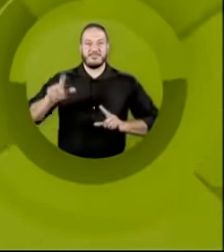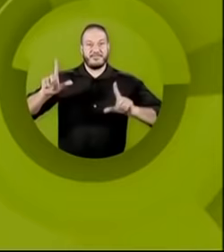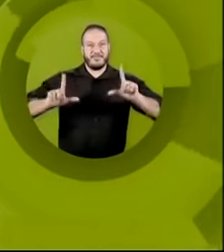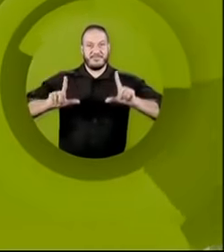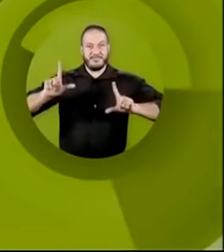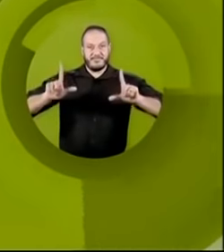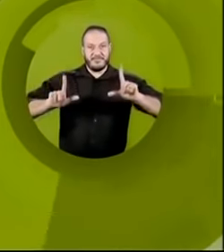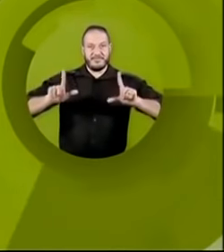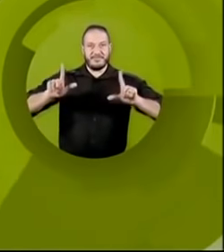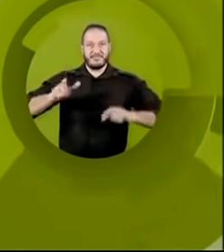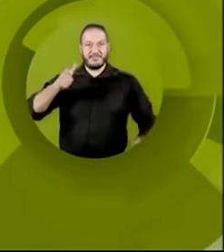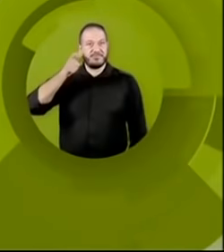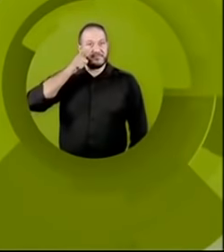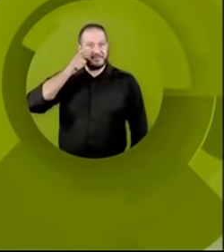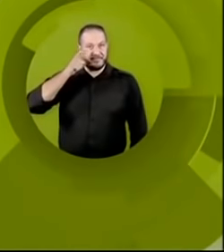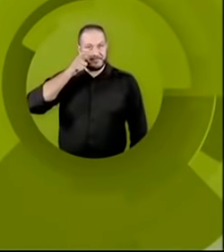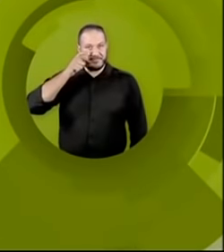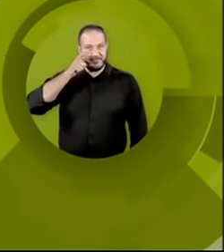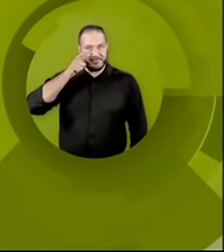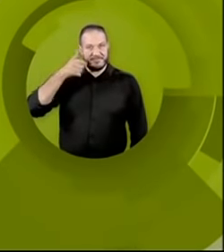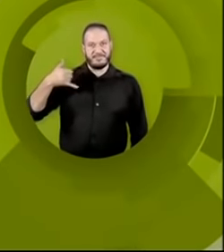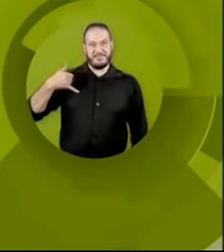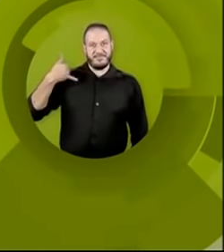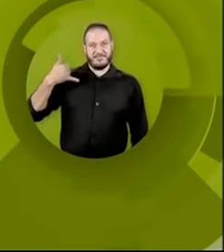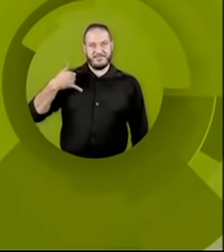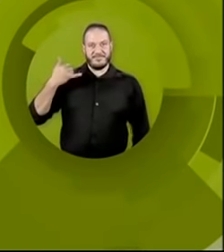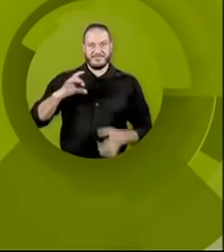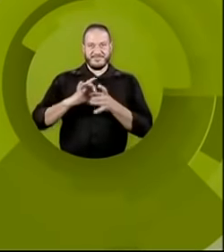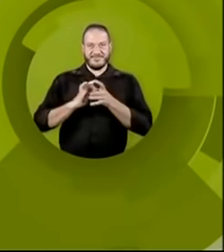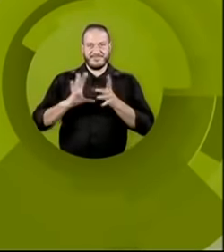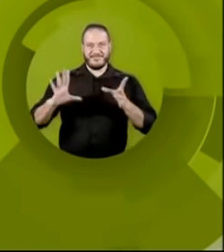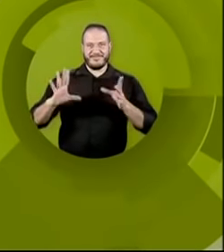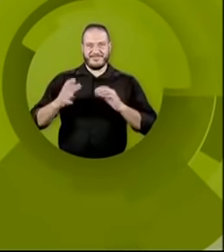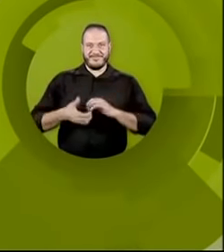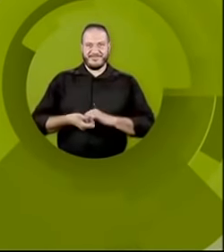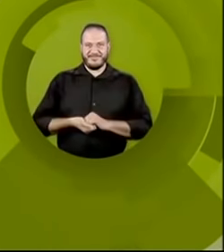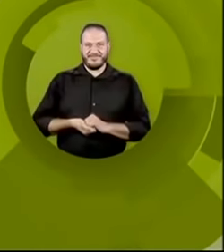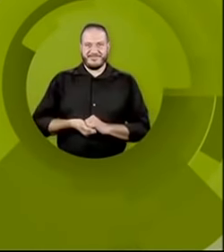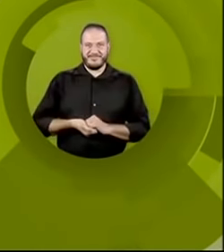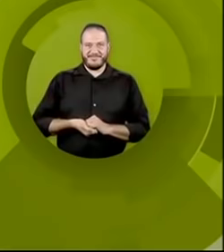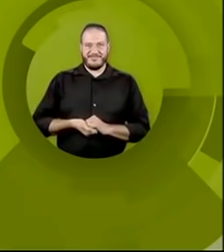programa a seguir é livre para todos os públicos.